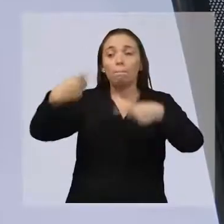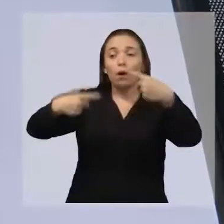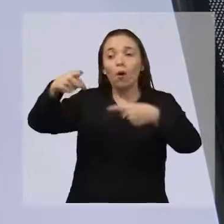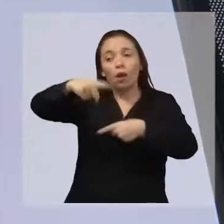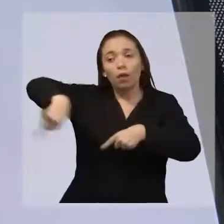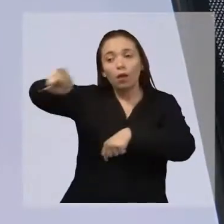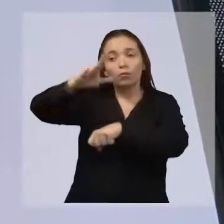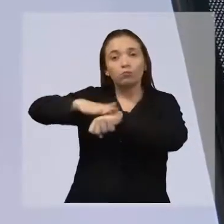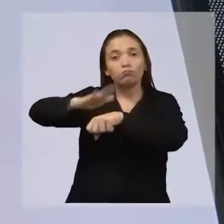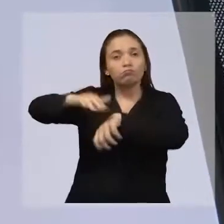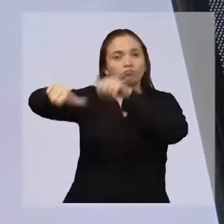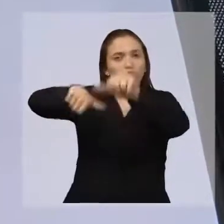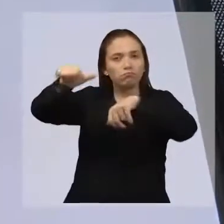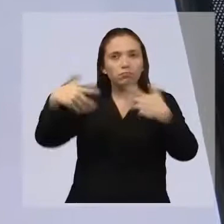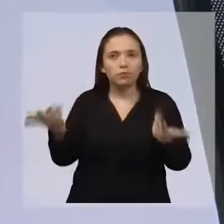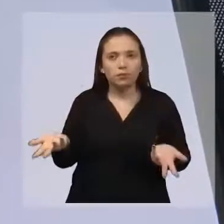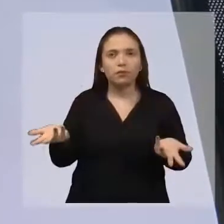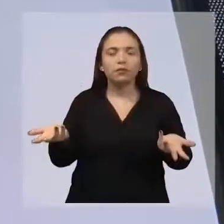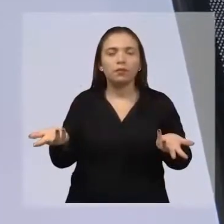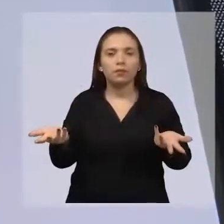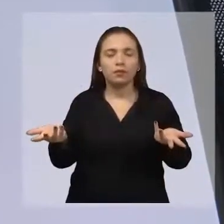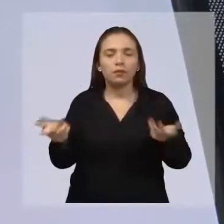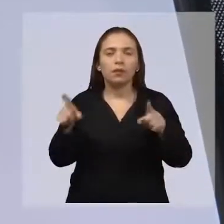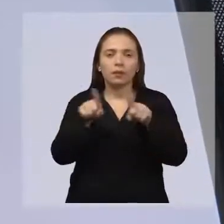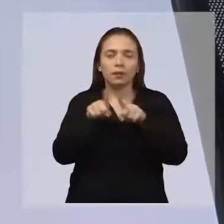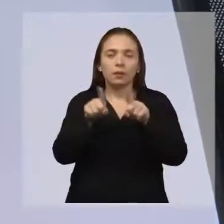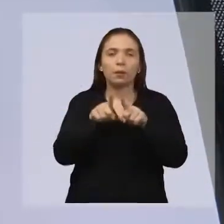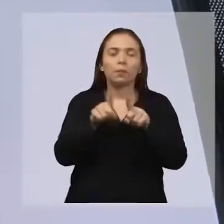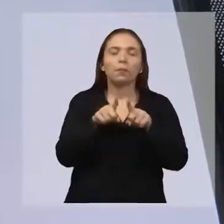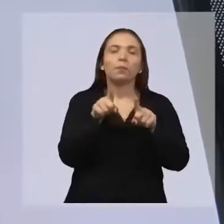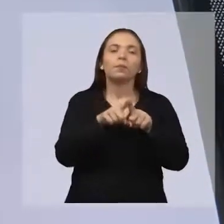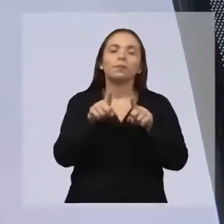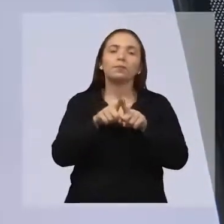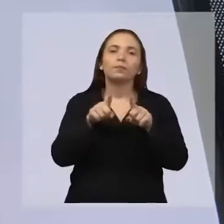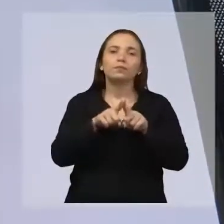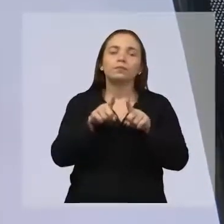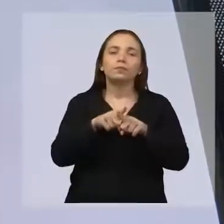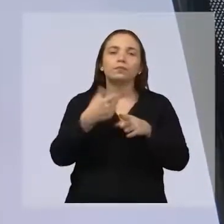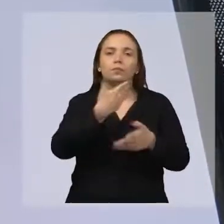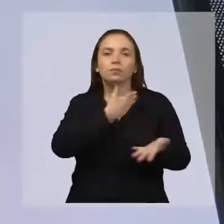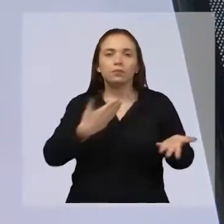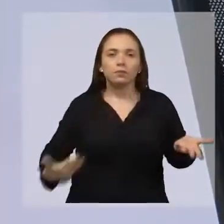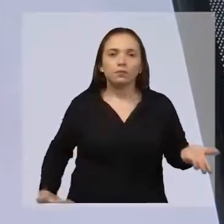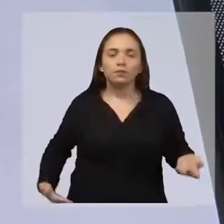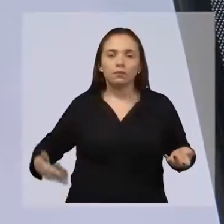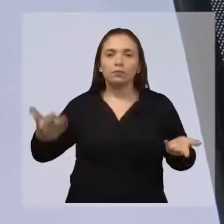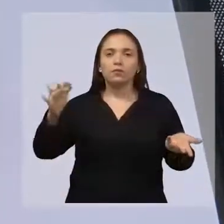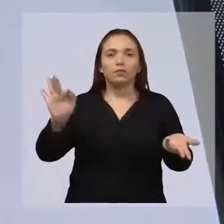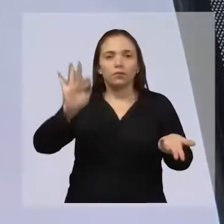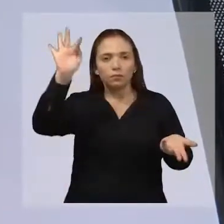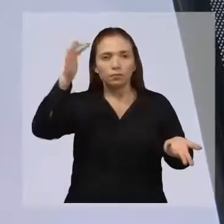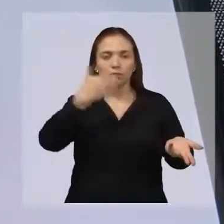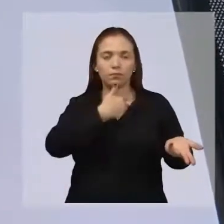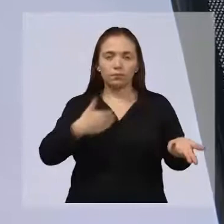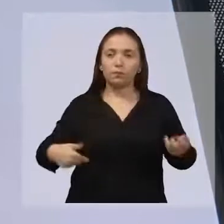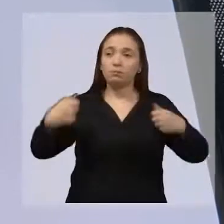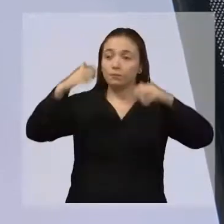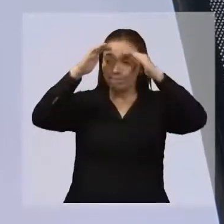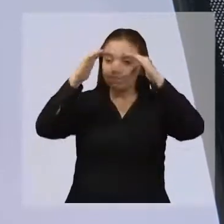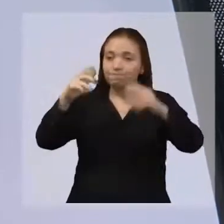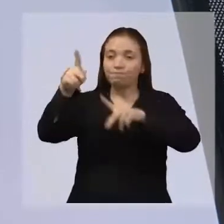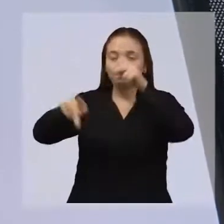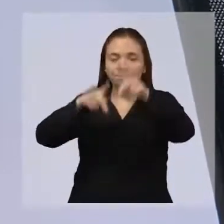se reforma o Estado a favor da população, né? O pobre tem